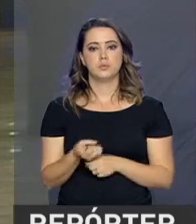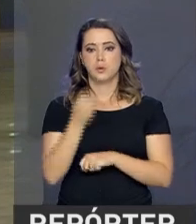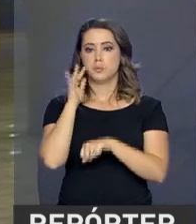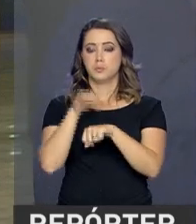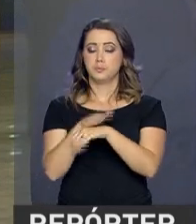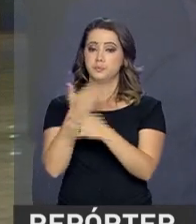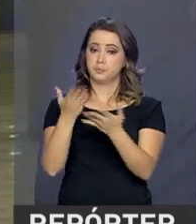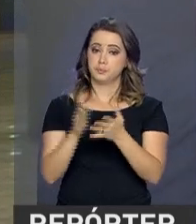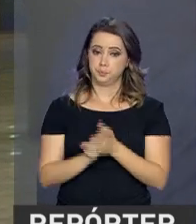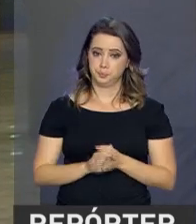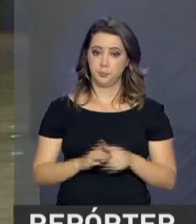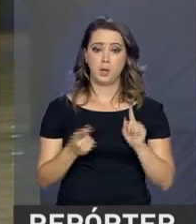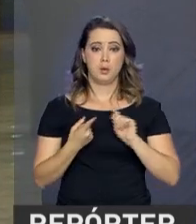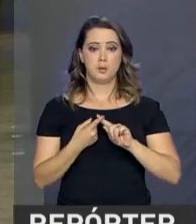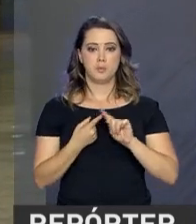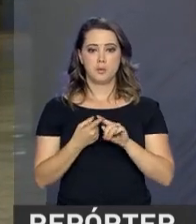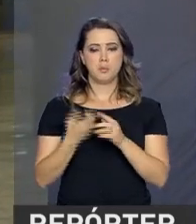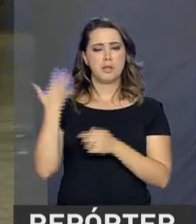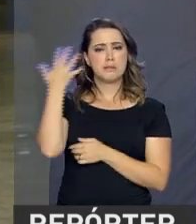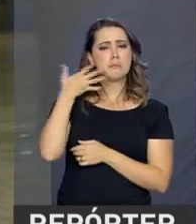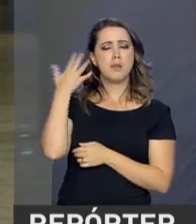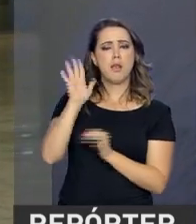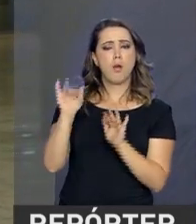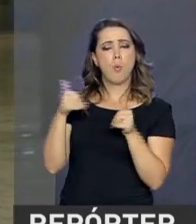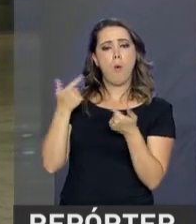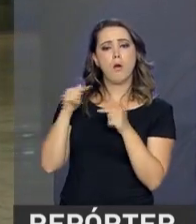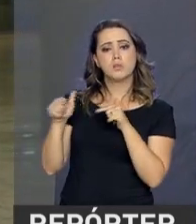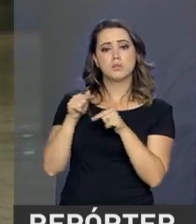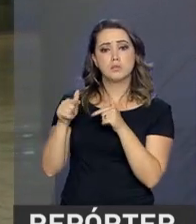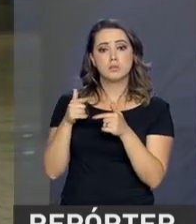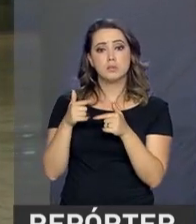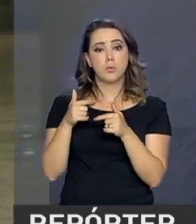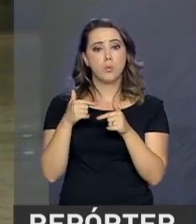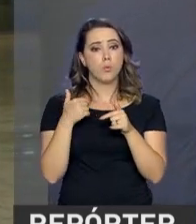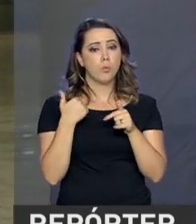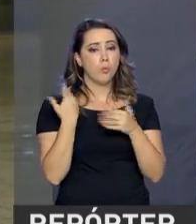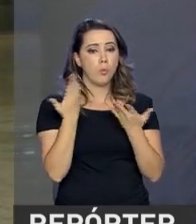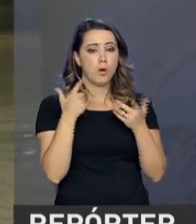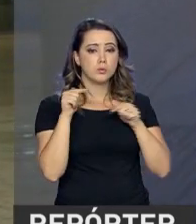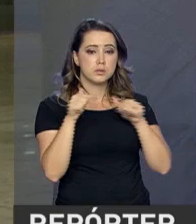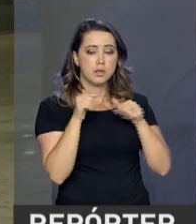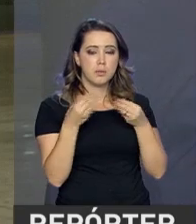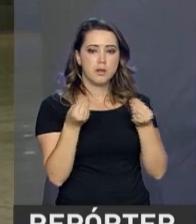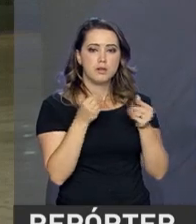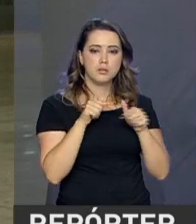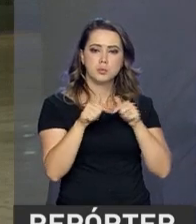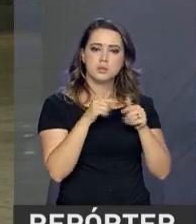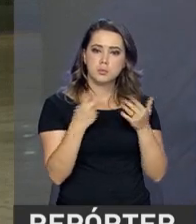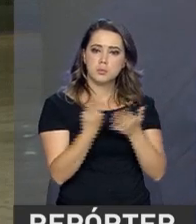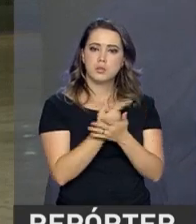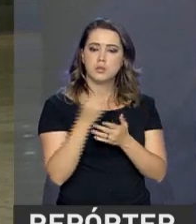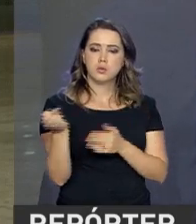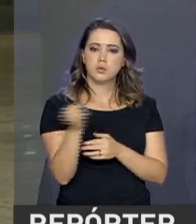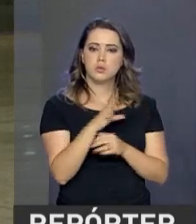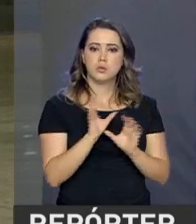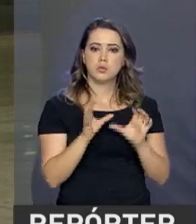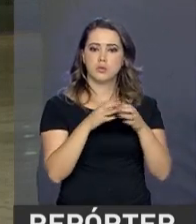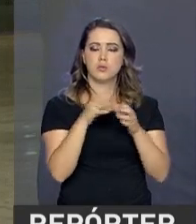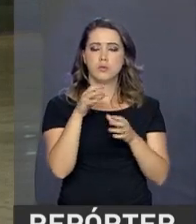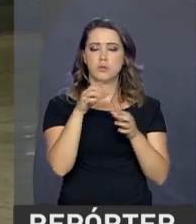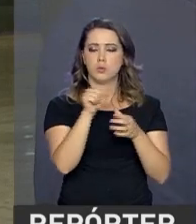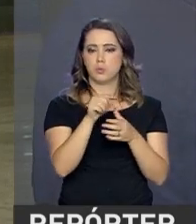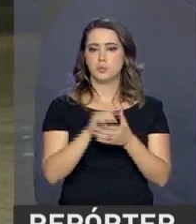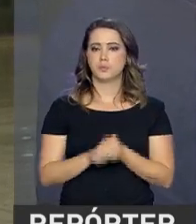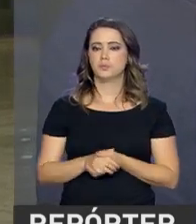a gente aqui primeiro queria que o senhor explicasse então qual vai ser o papel e como que vai atuar a nova agência nacional de mineração boneca